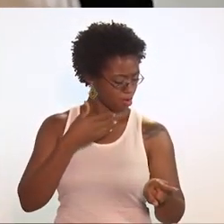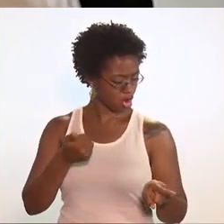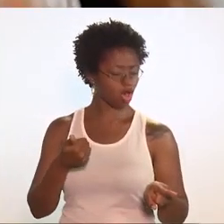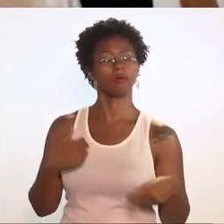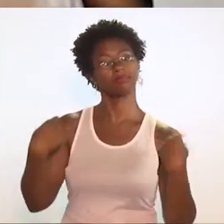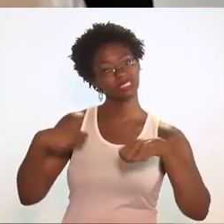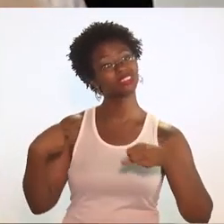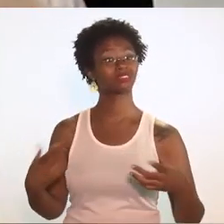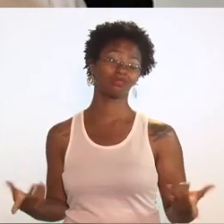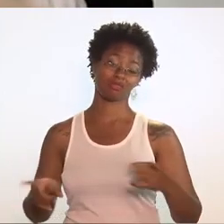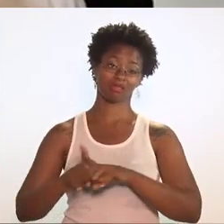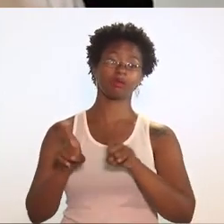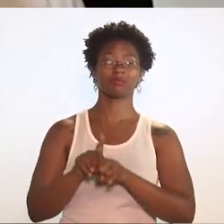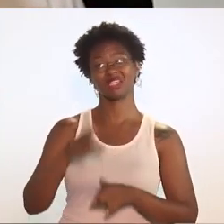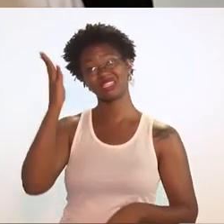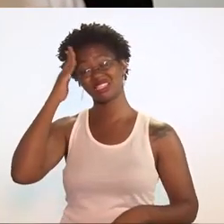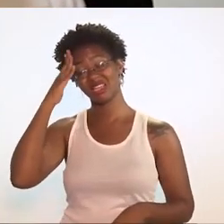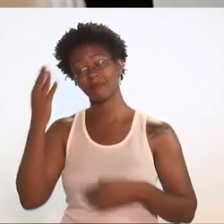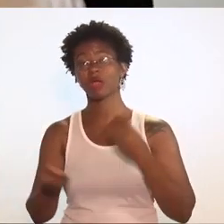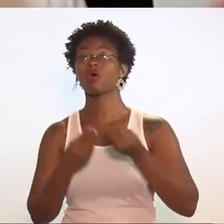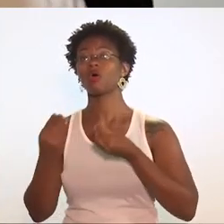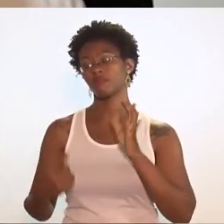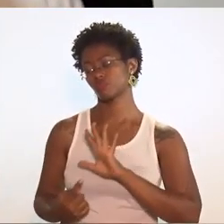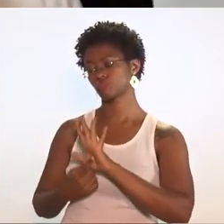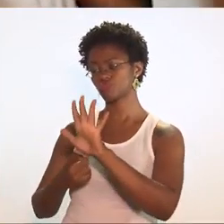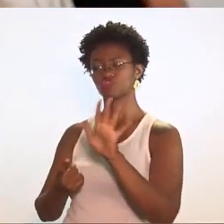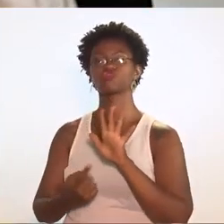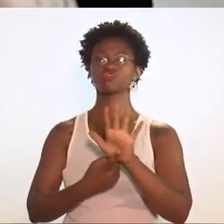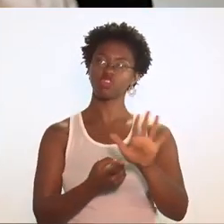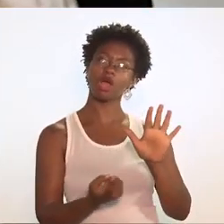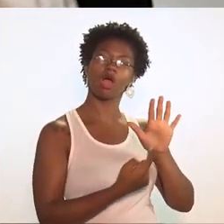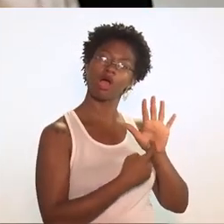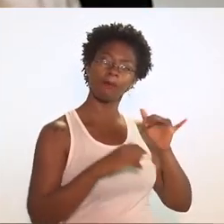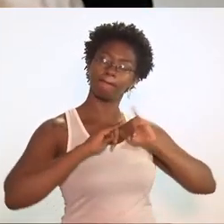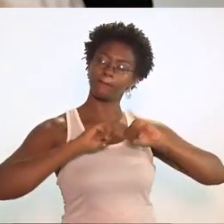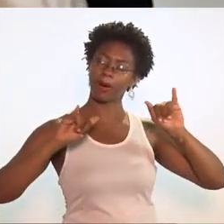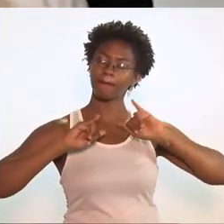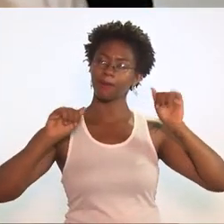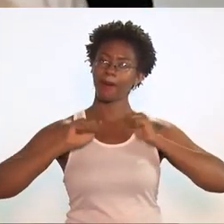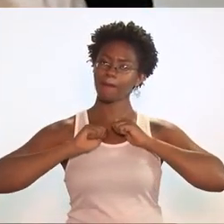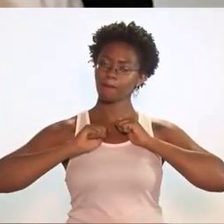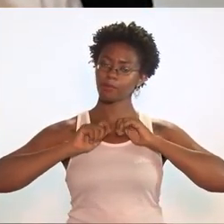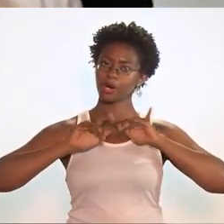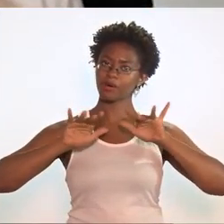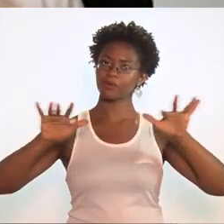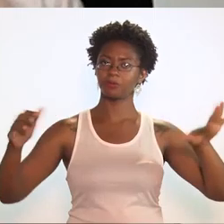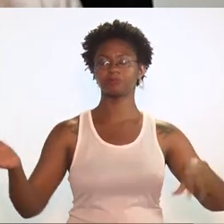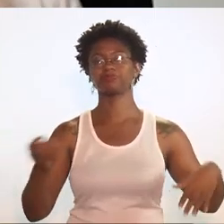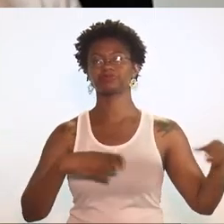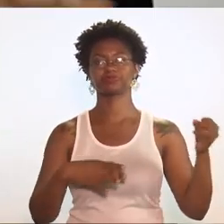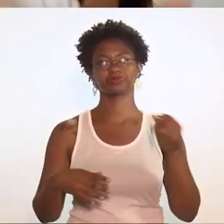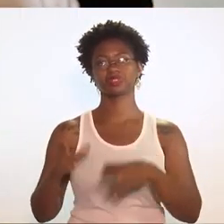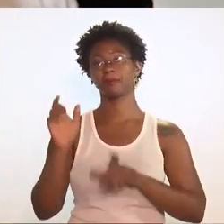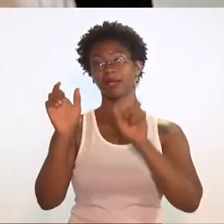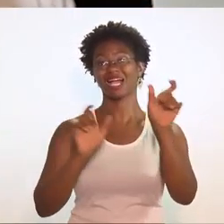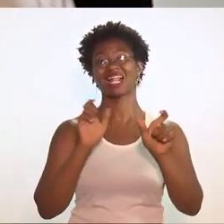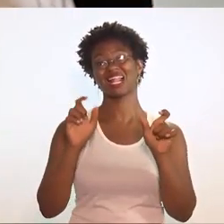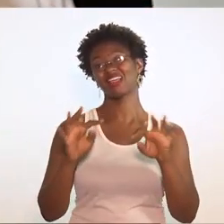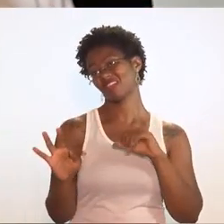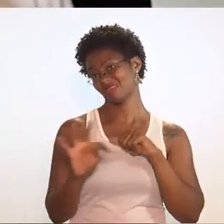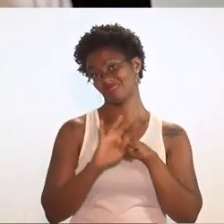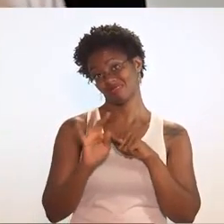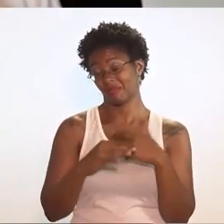hashtag? Eu vou usar o quê? Como é que é esse processo todo, né? E por último, ela tem que saber fotografar, fazer uma bela foto do